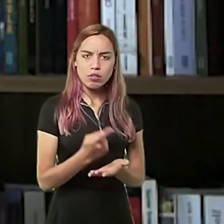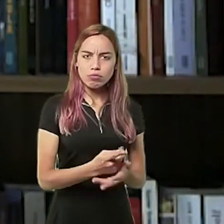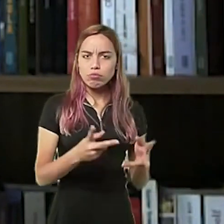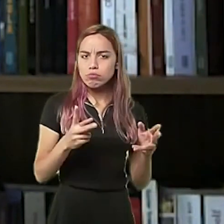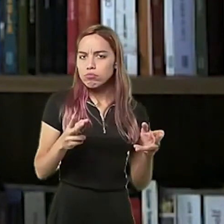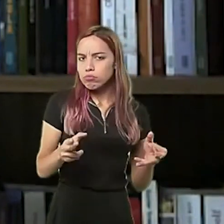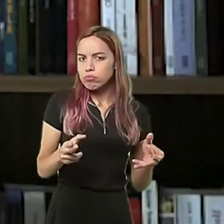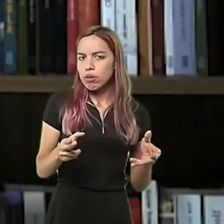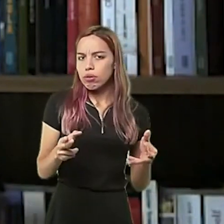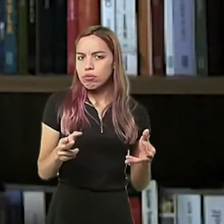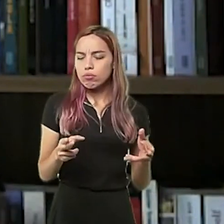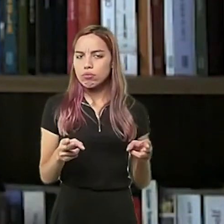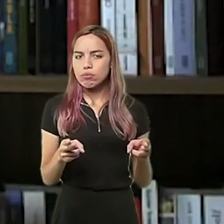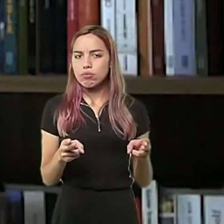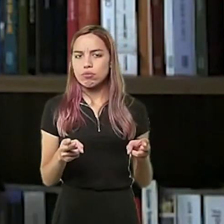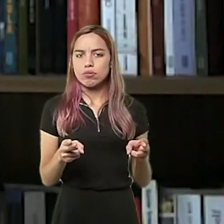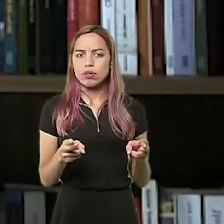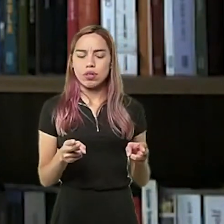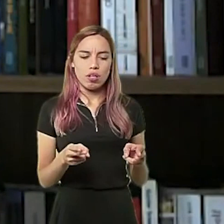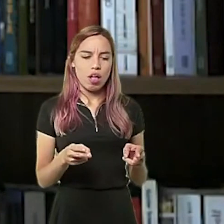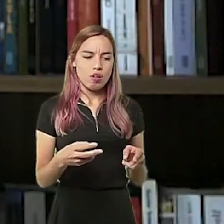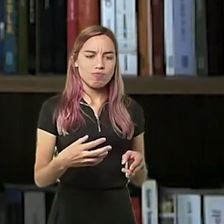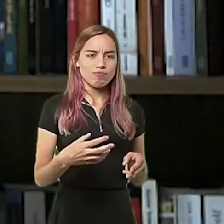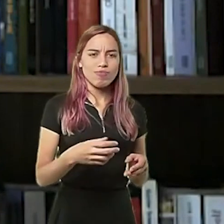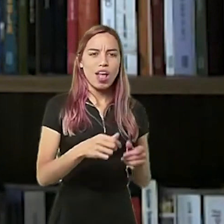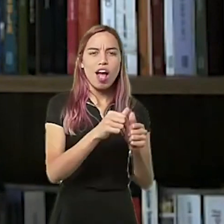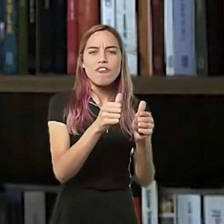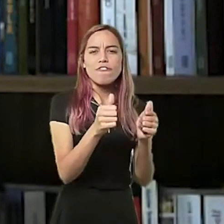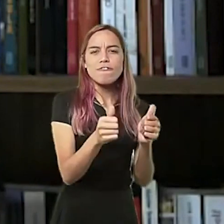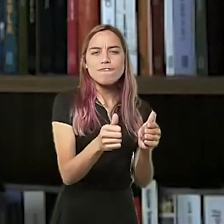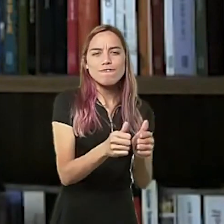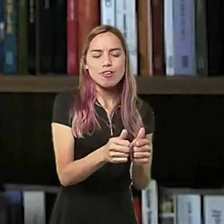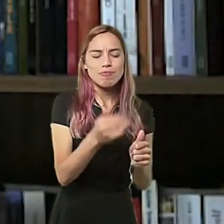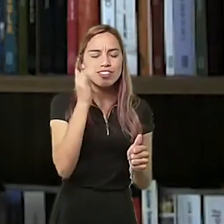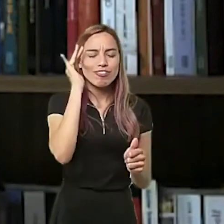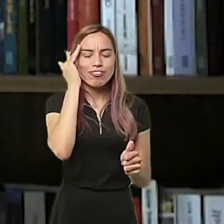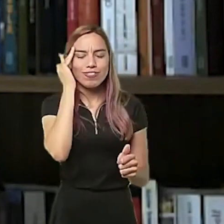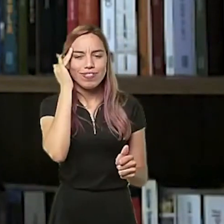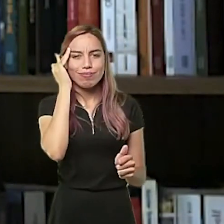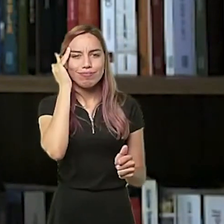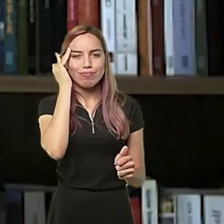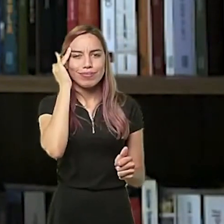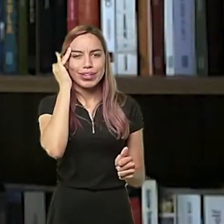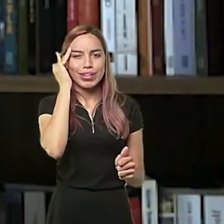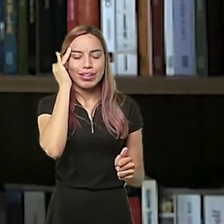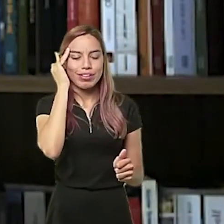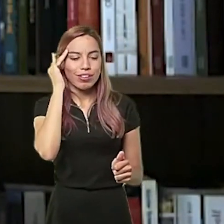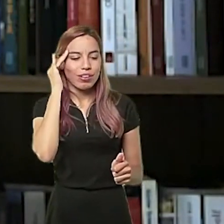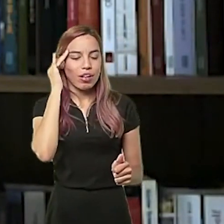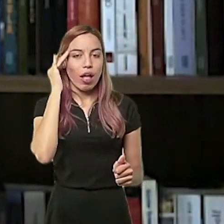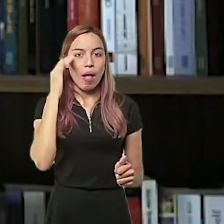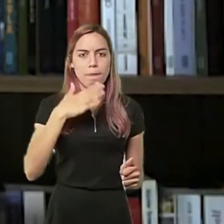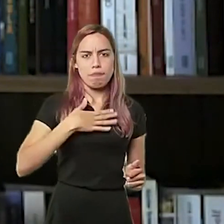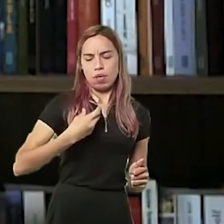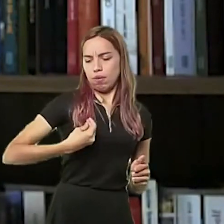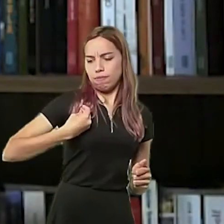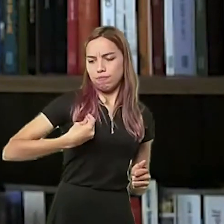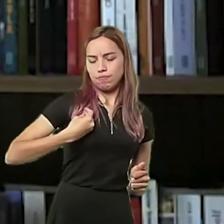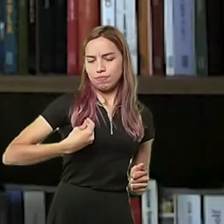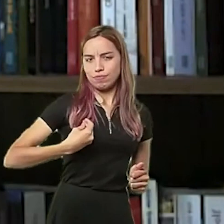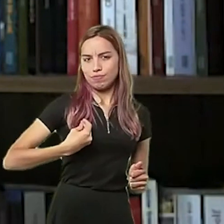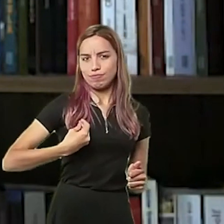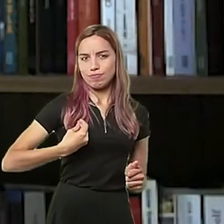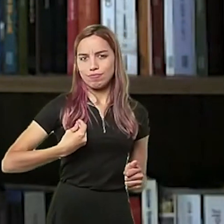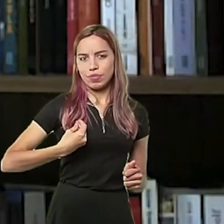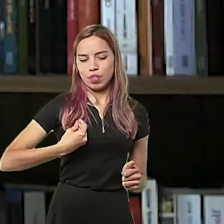tornou uma forma de autoconhecimento, né? De chegar até mim mesmo e me